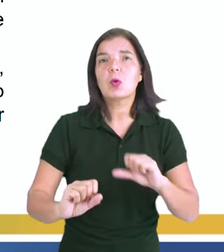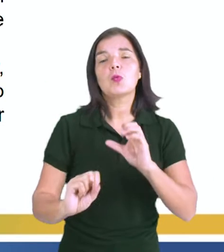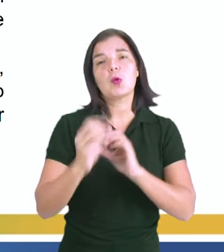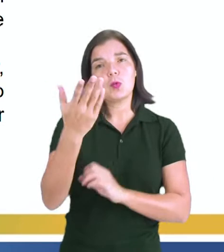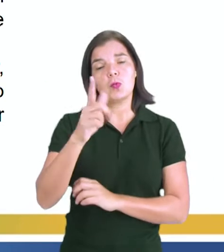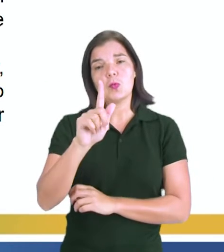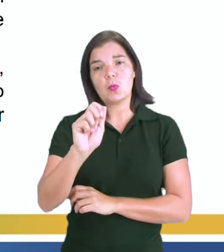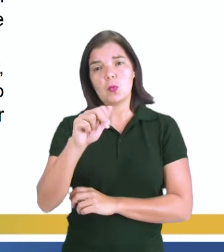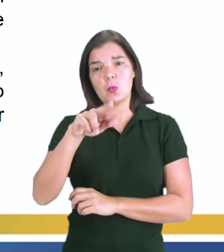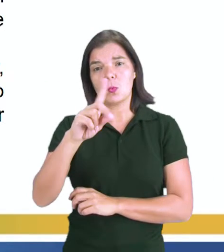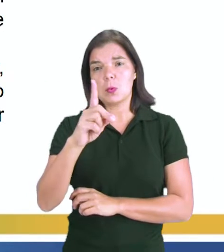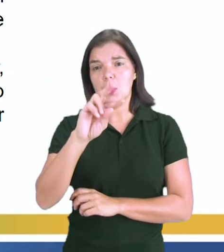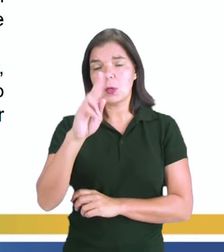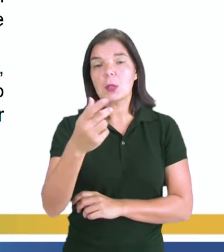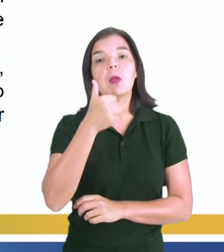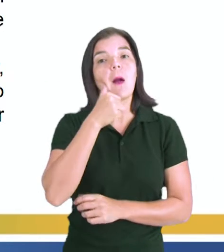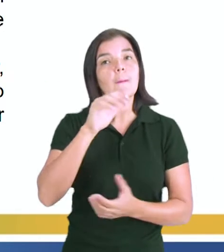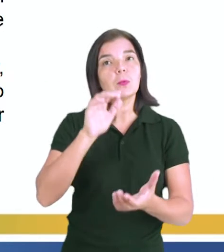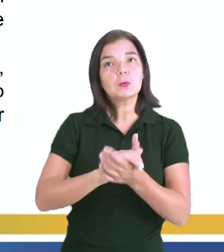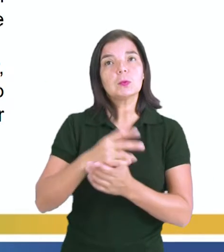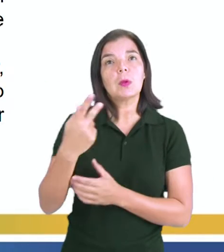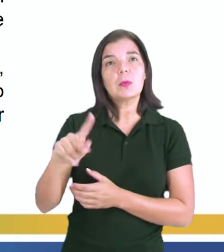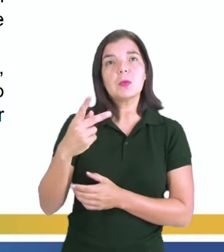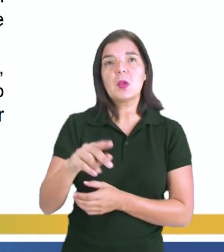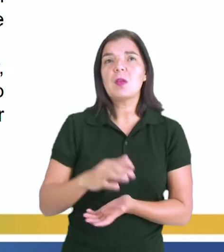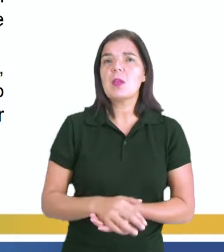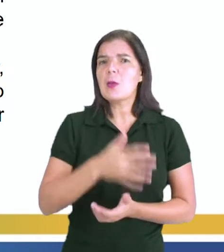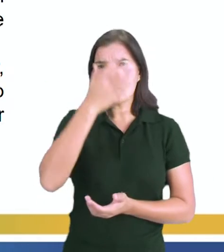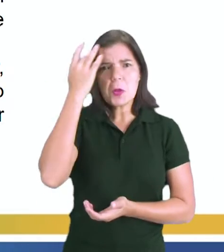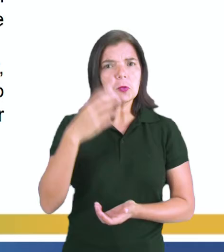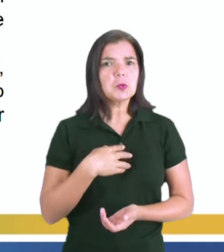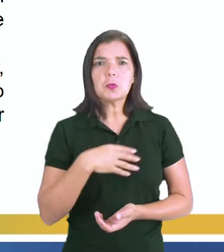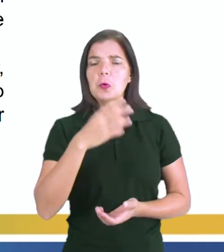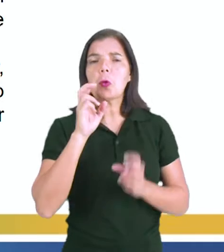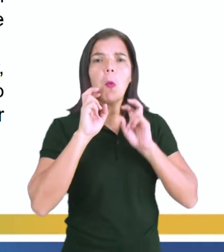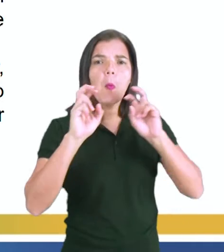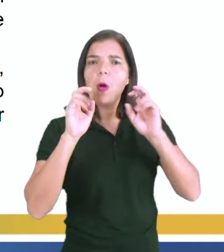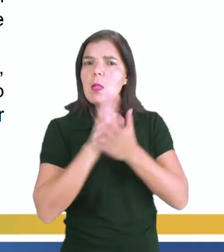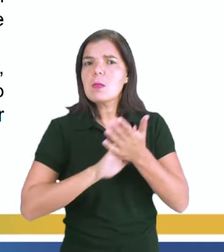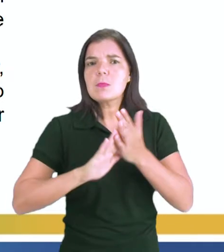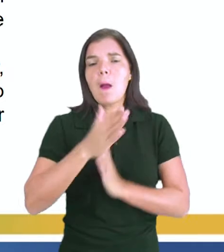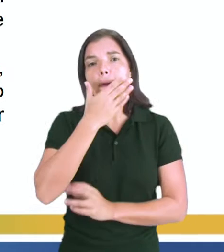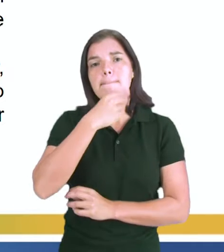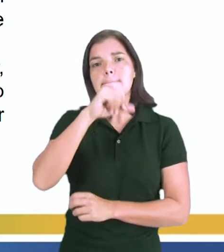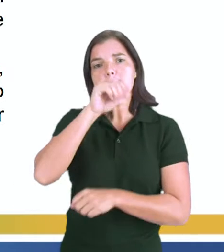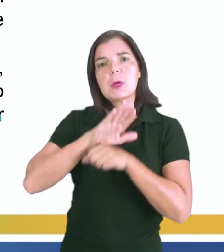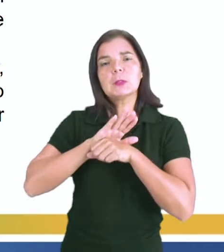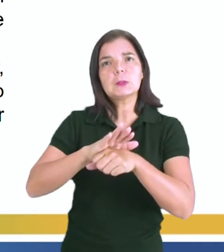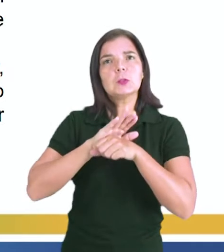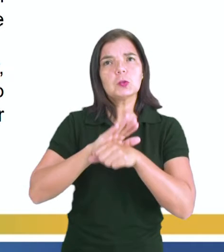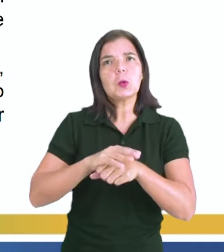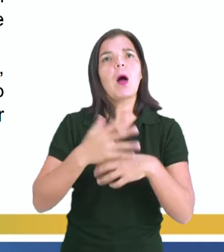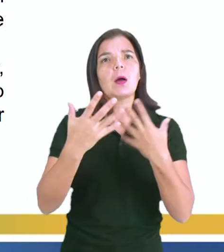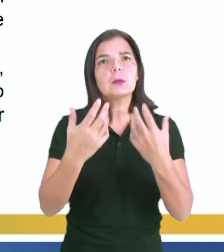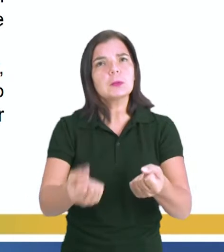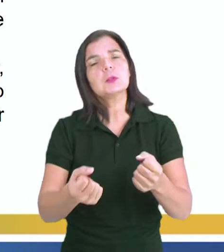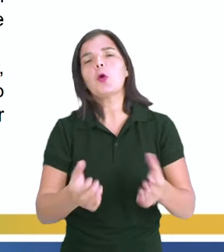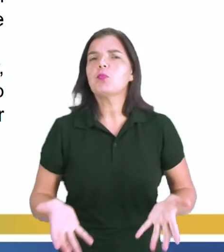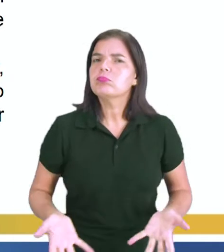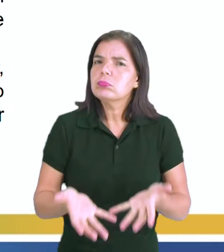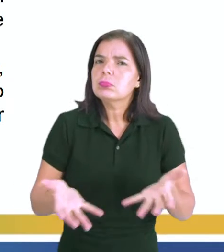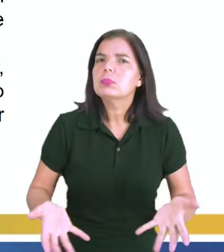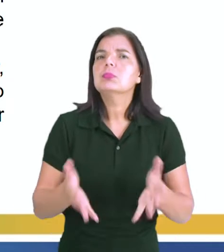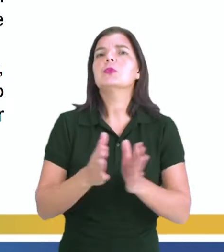com Gandhi e a mulher dele. E ninguém se horroriza, ninguém grita, os pais até ajudam, concordam,